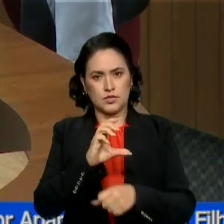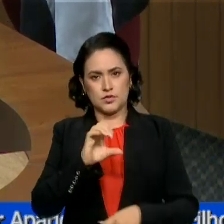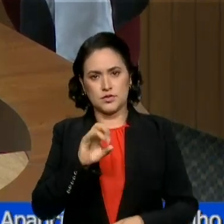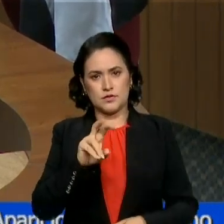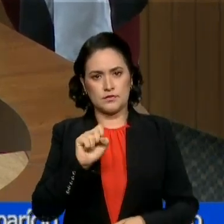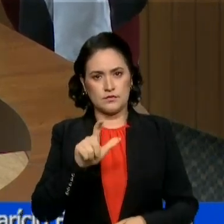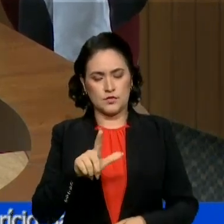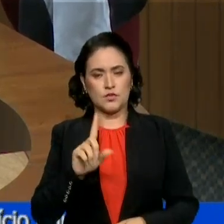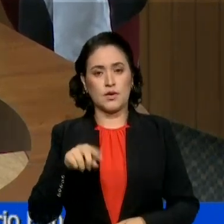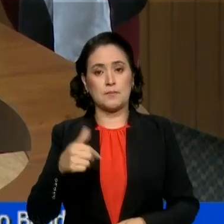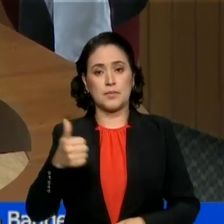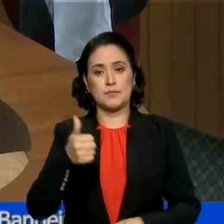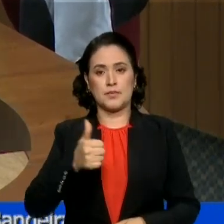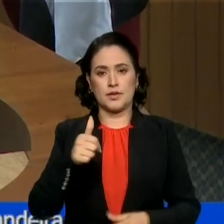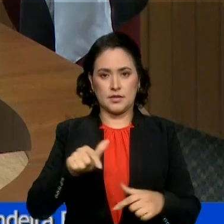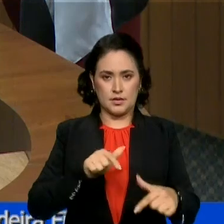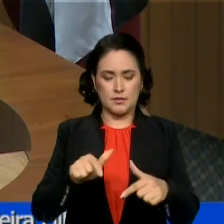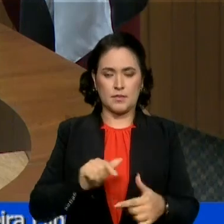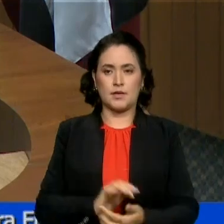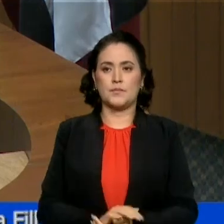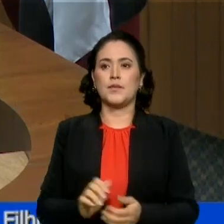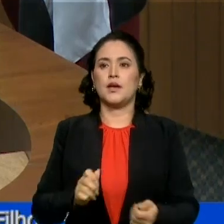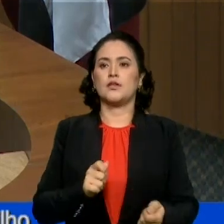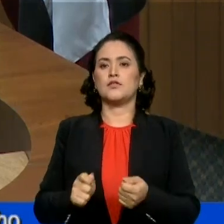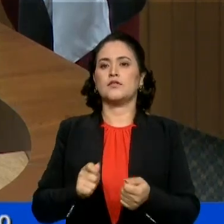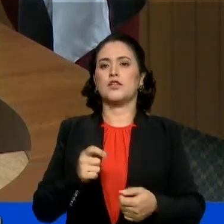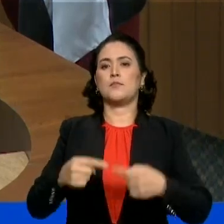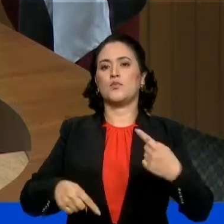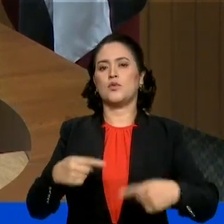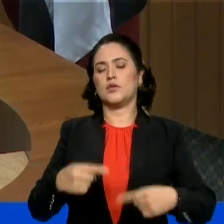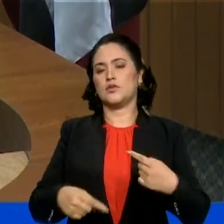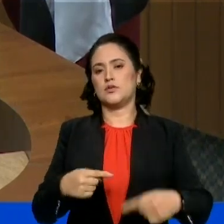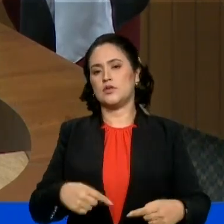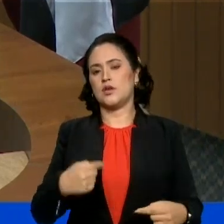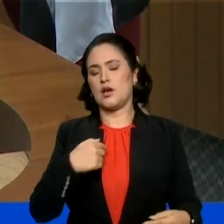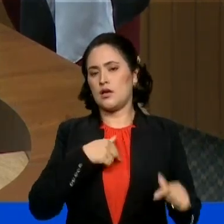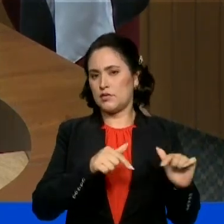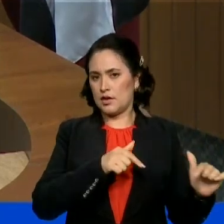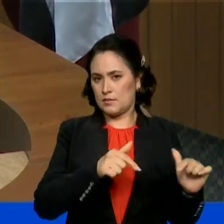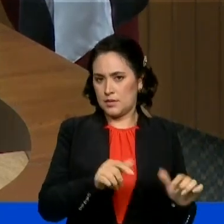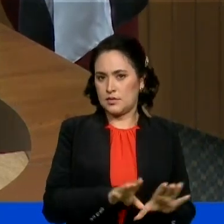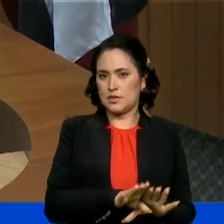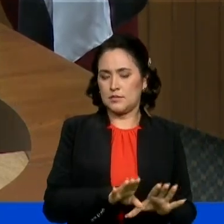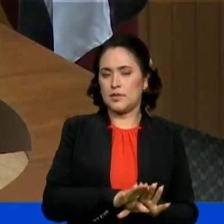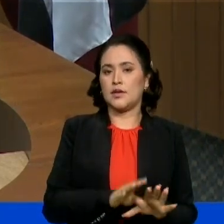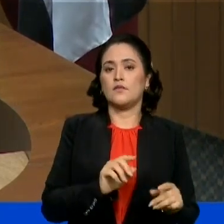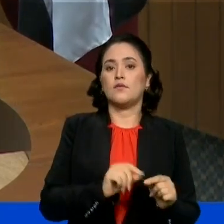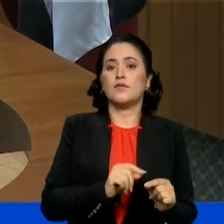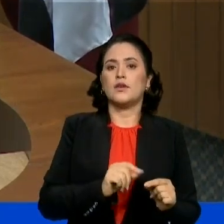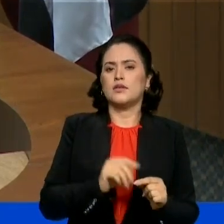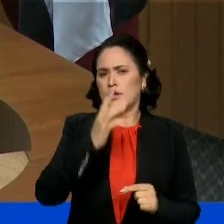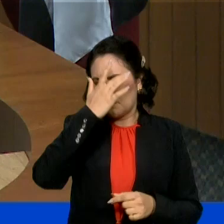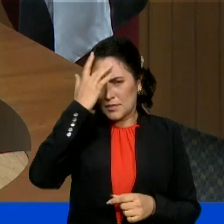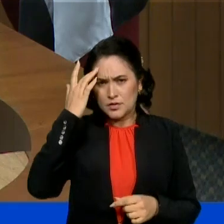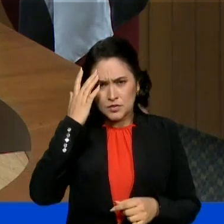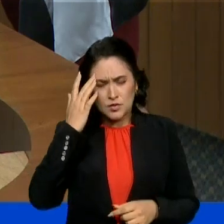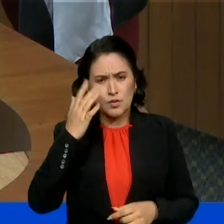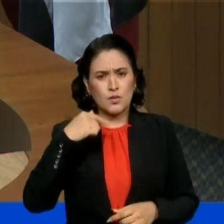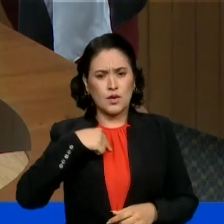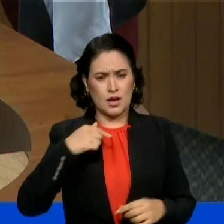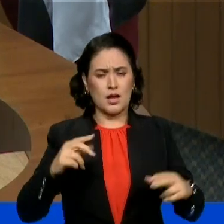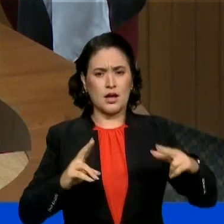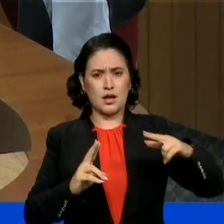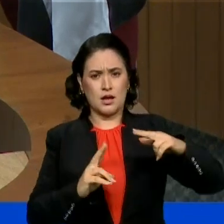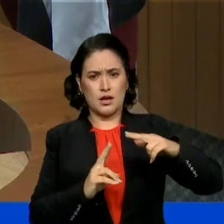emprego. A atividade política exercida em paralelo fez com que meus conterrâneos me honrassem com o cargo de prefeito